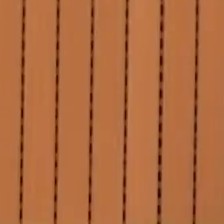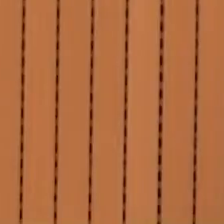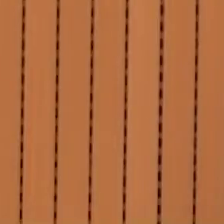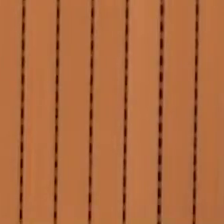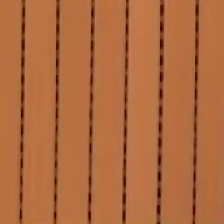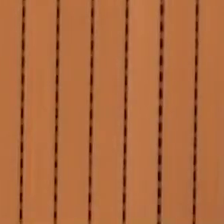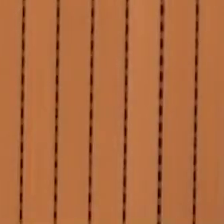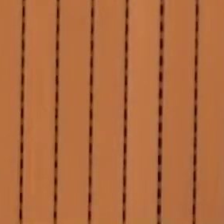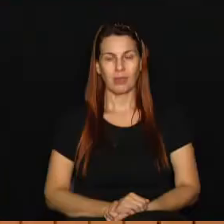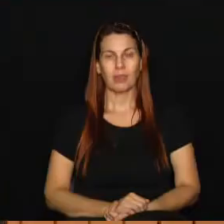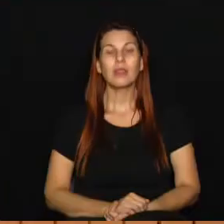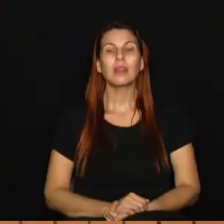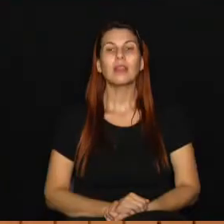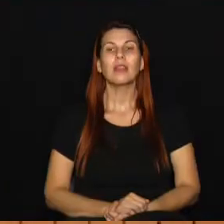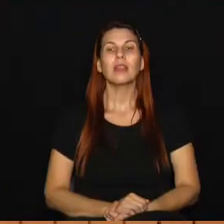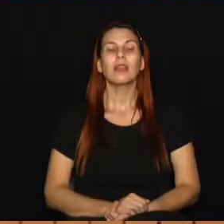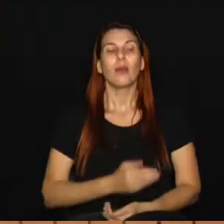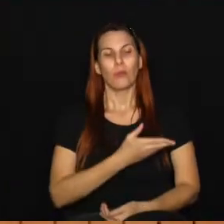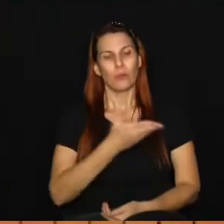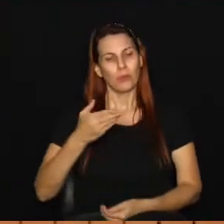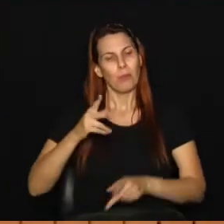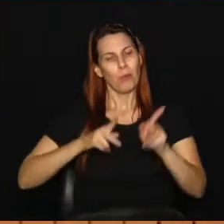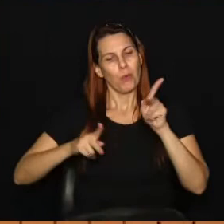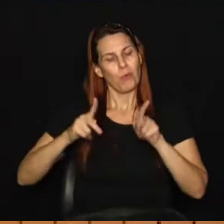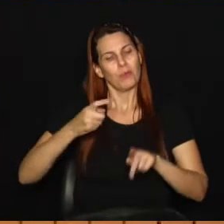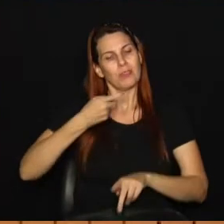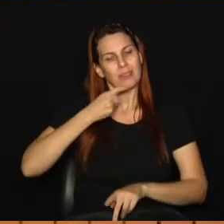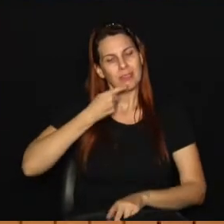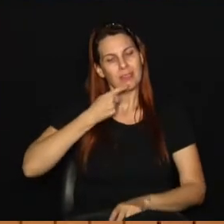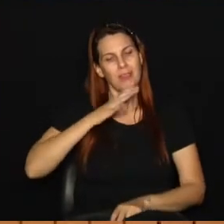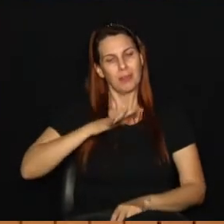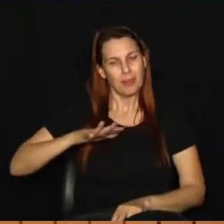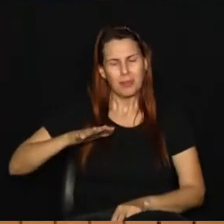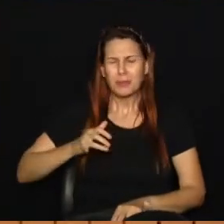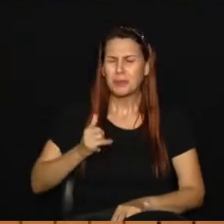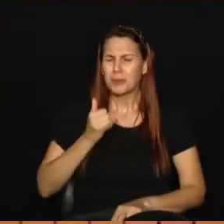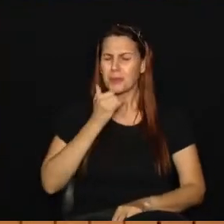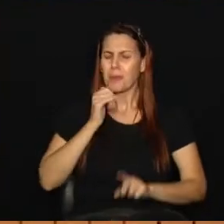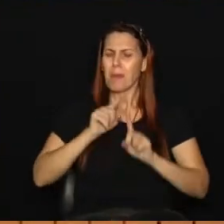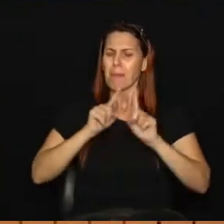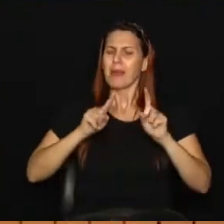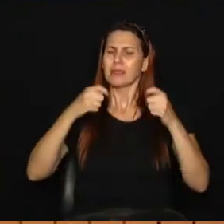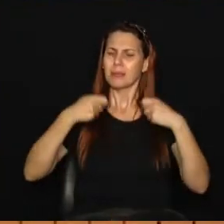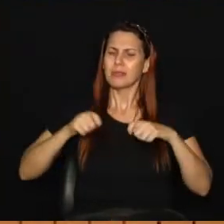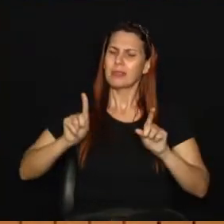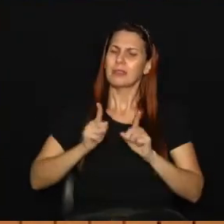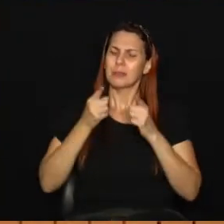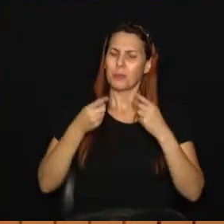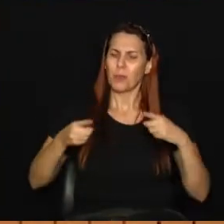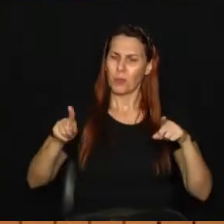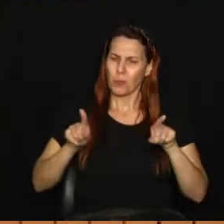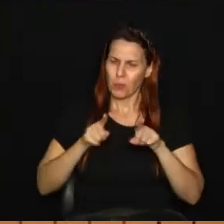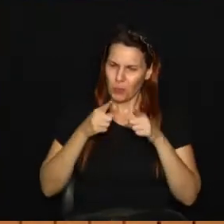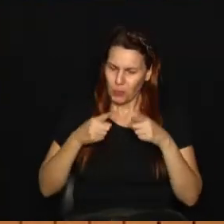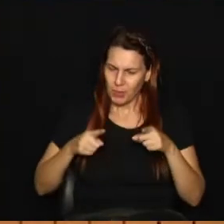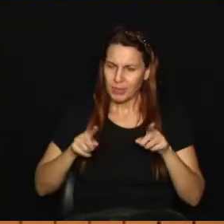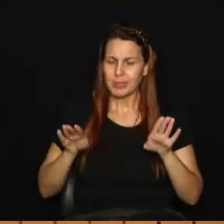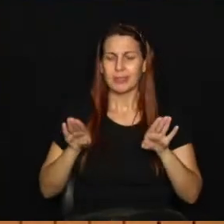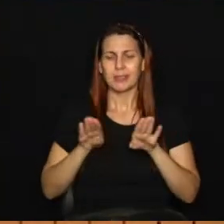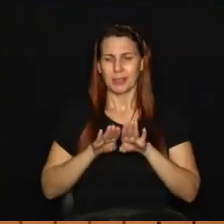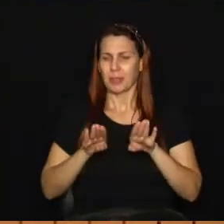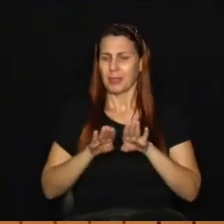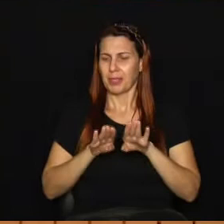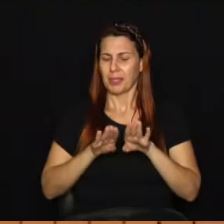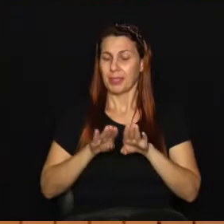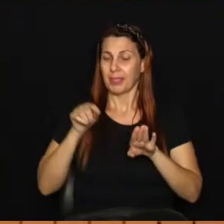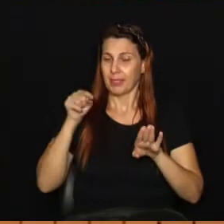Desculpe os campineiros, mas não poderia também deixar de cantar uma música que, na verdade, é